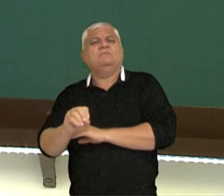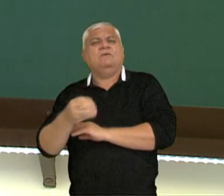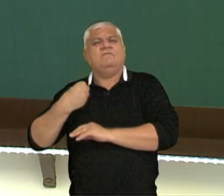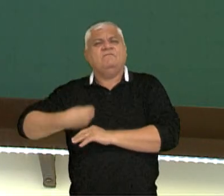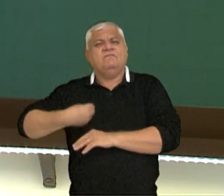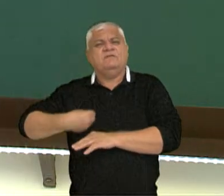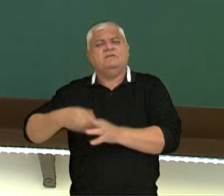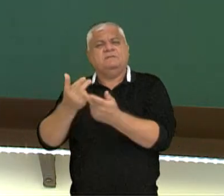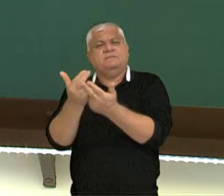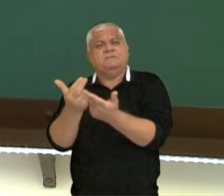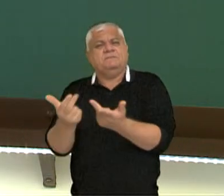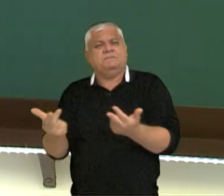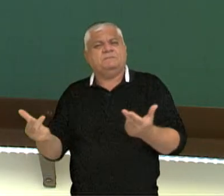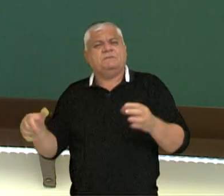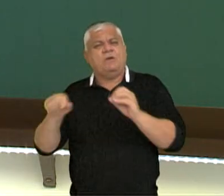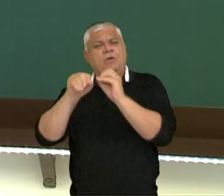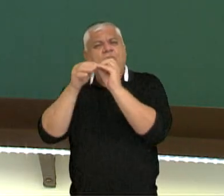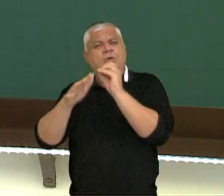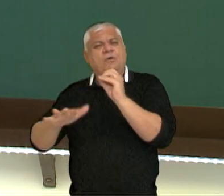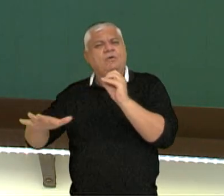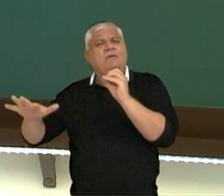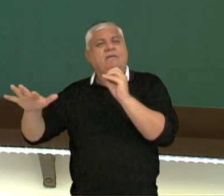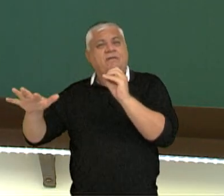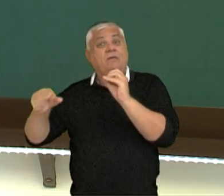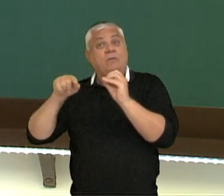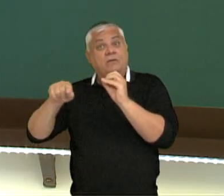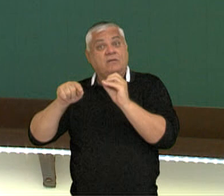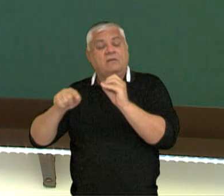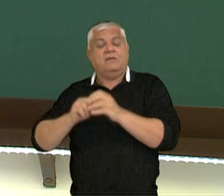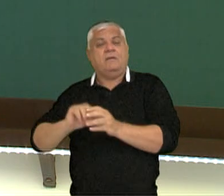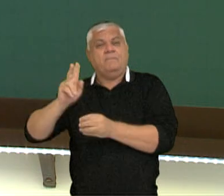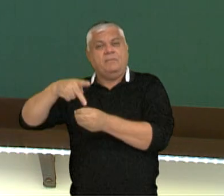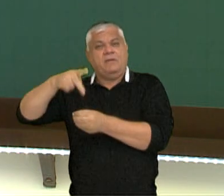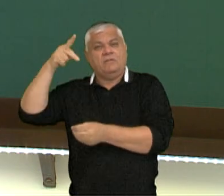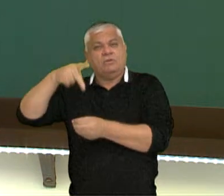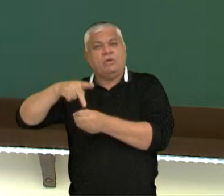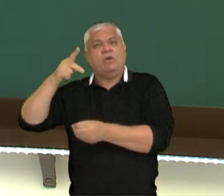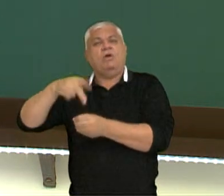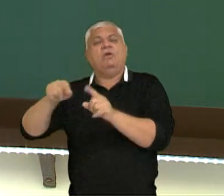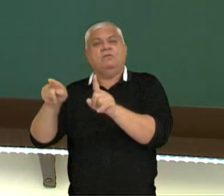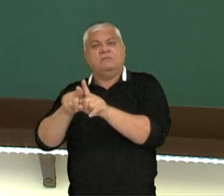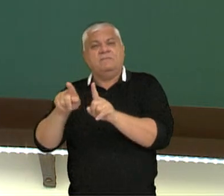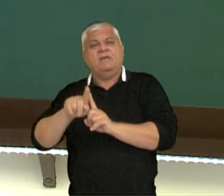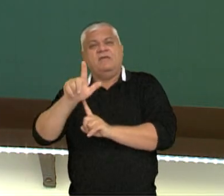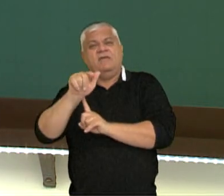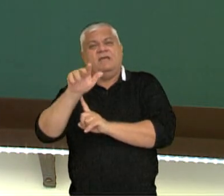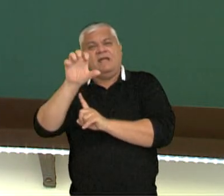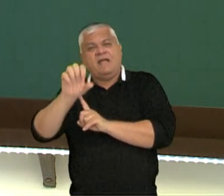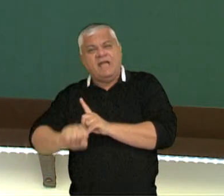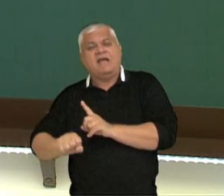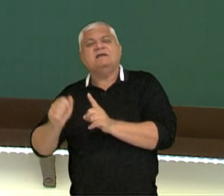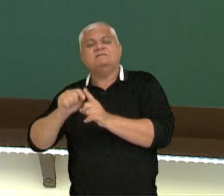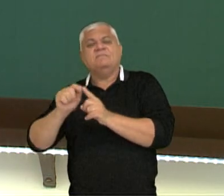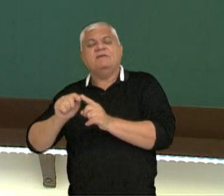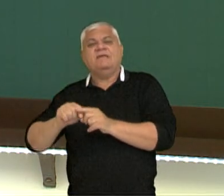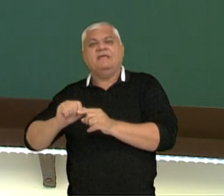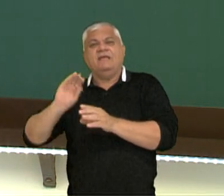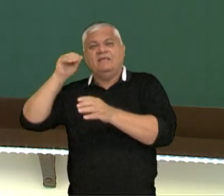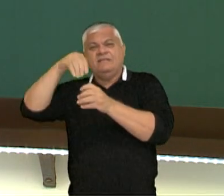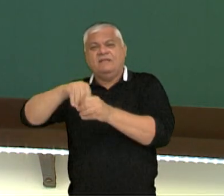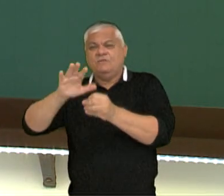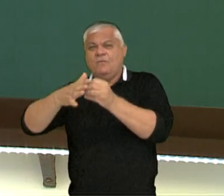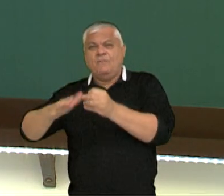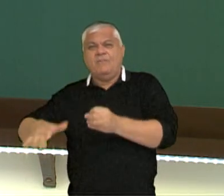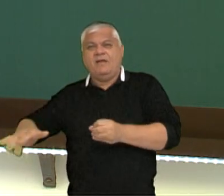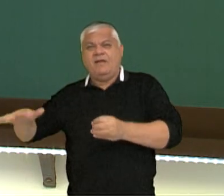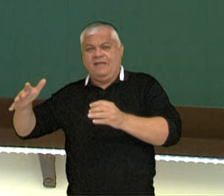vida dos oceanos e mares? A exploração de petróleo e gás natural em plataformas marítimas e a pesca